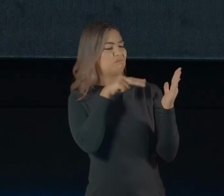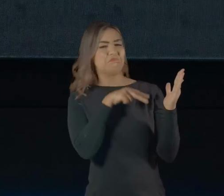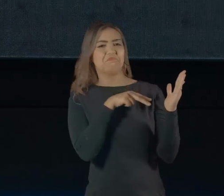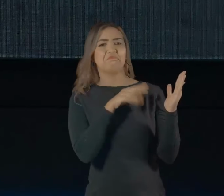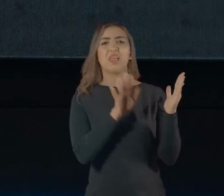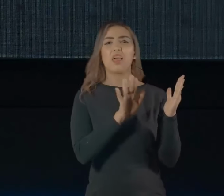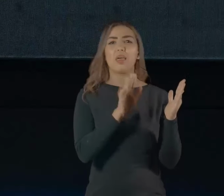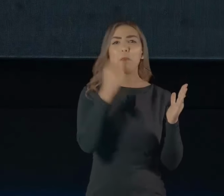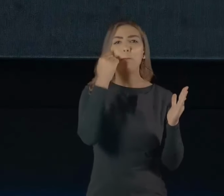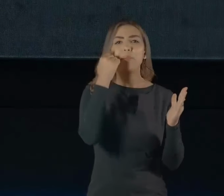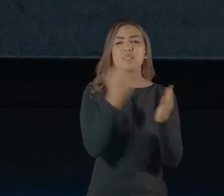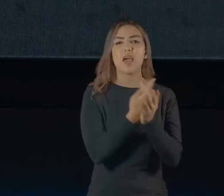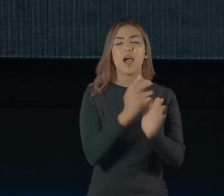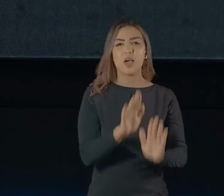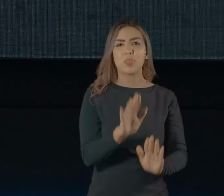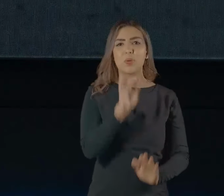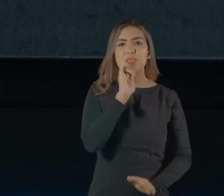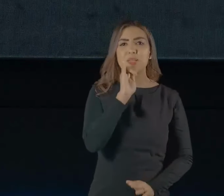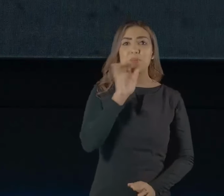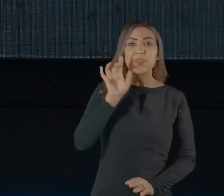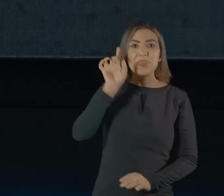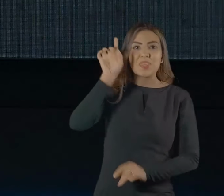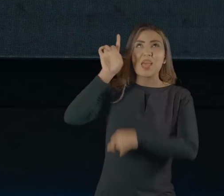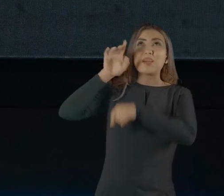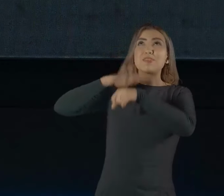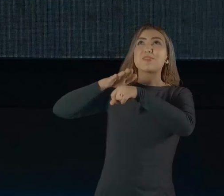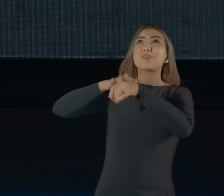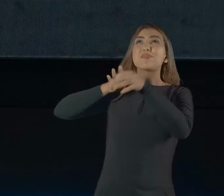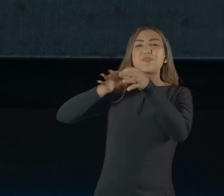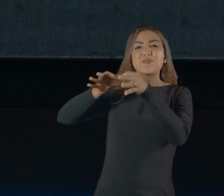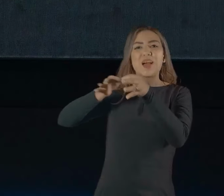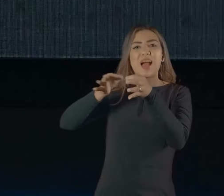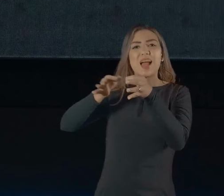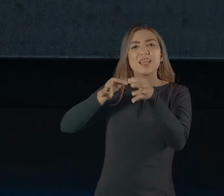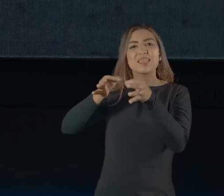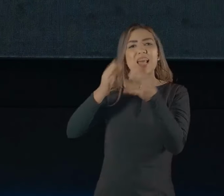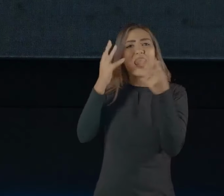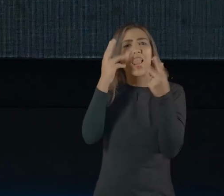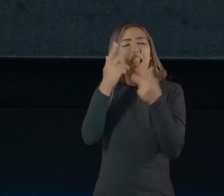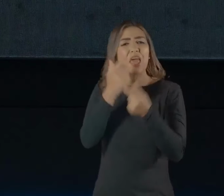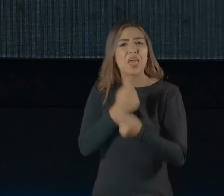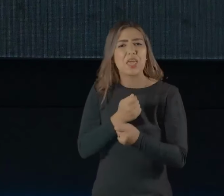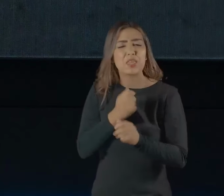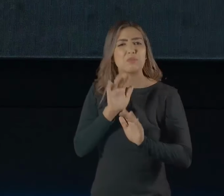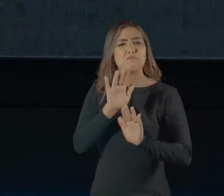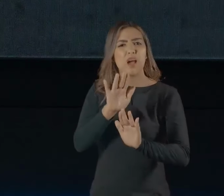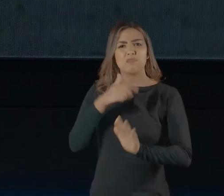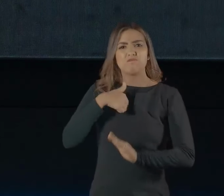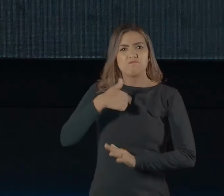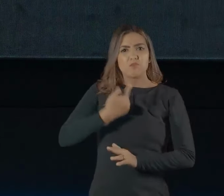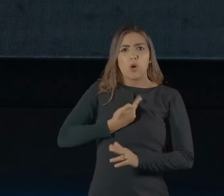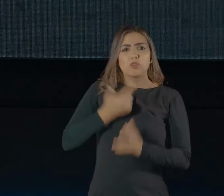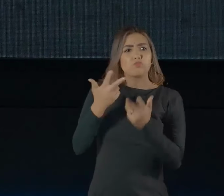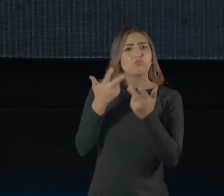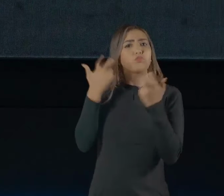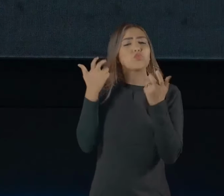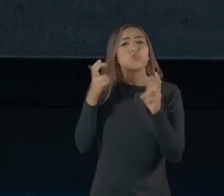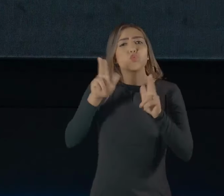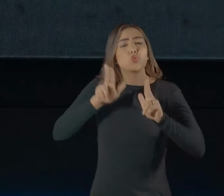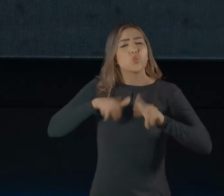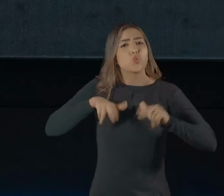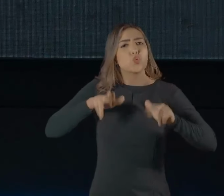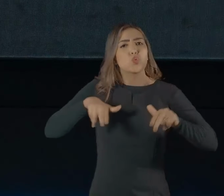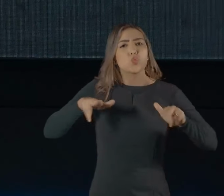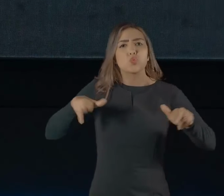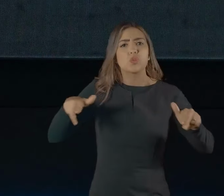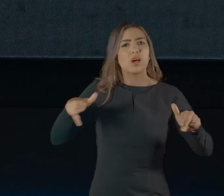tem coisas tão lindas para você que nunca entrou no coração do homem. Nem nos ouvidos, nem nos olhos, nem nada. Como